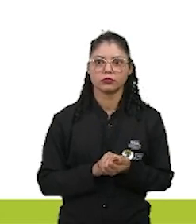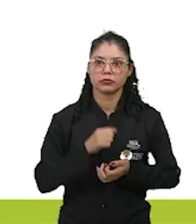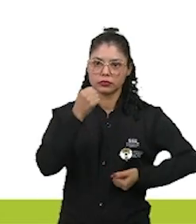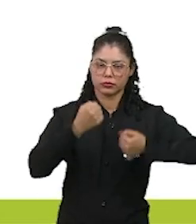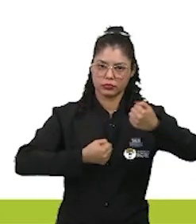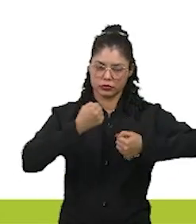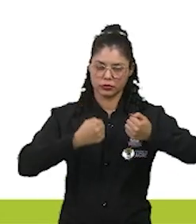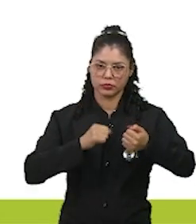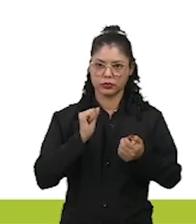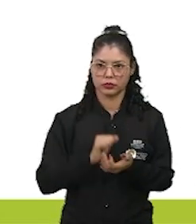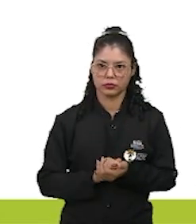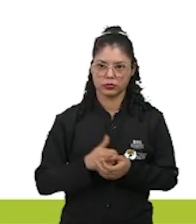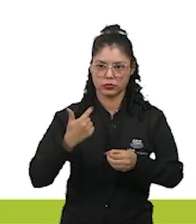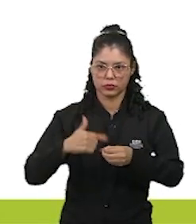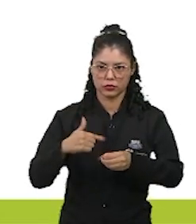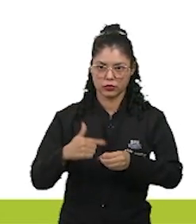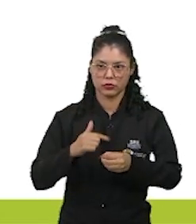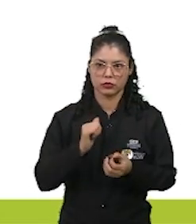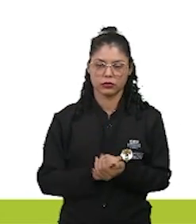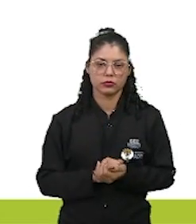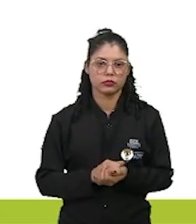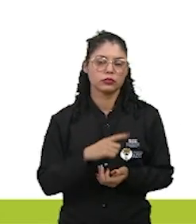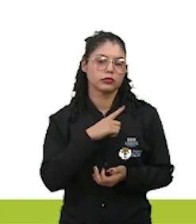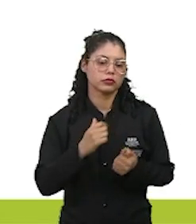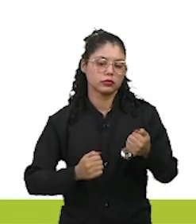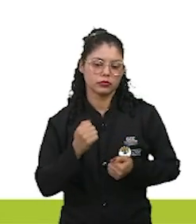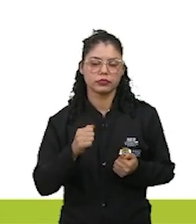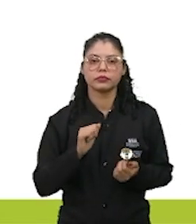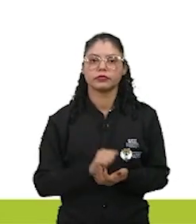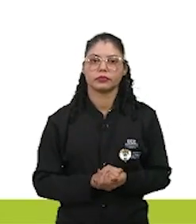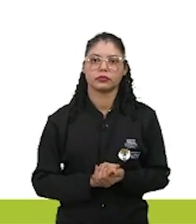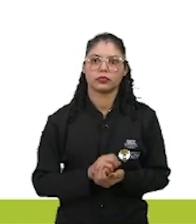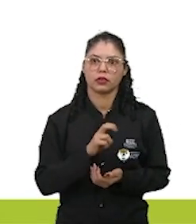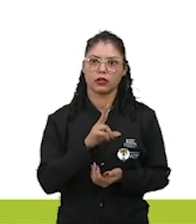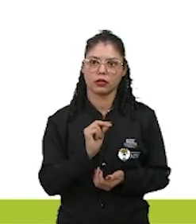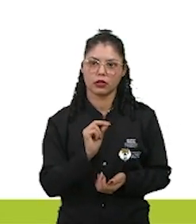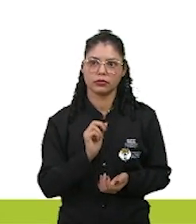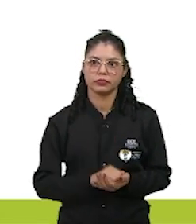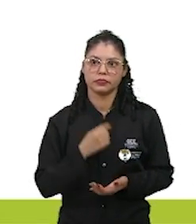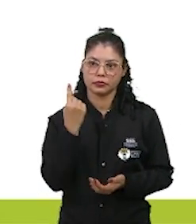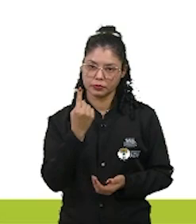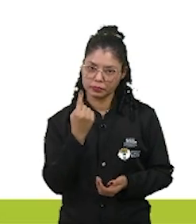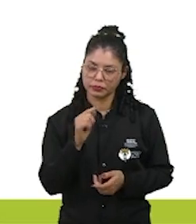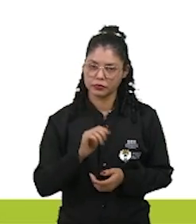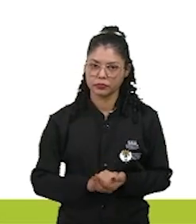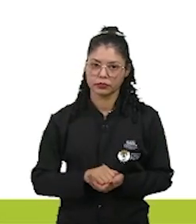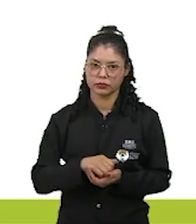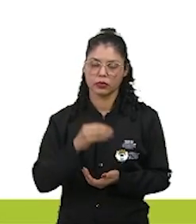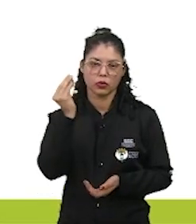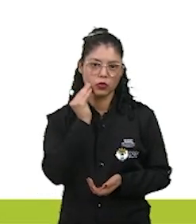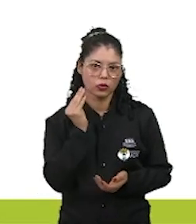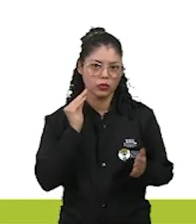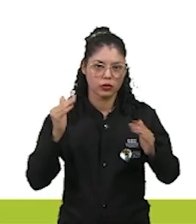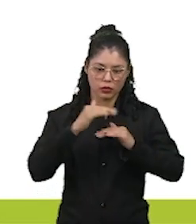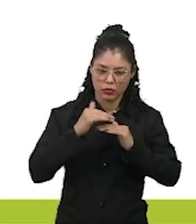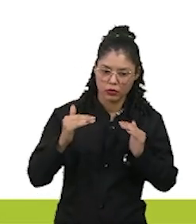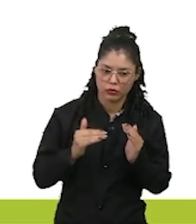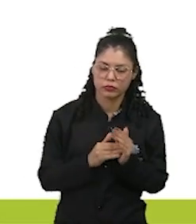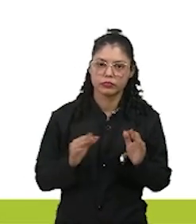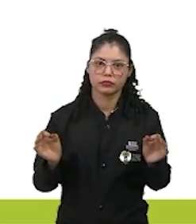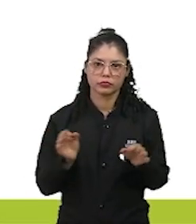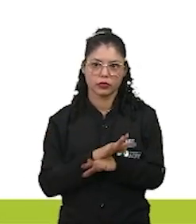coeficiente, que é o A, né? Lembra que M é A e A é M, ok? A é M, e M